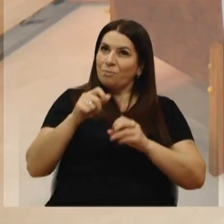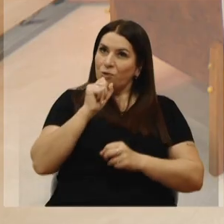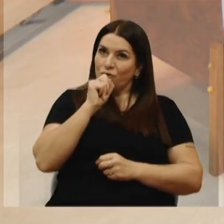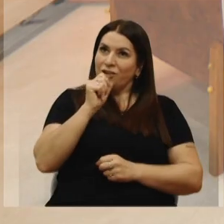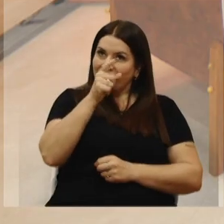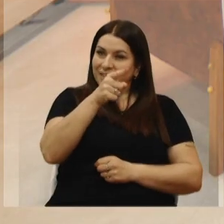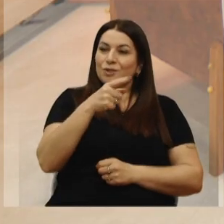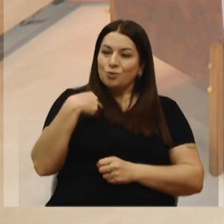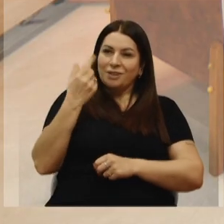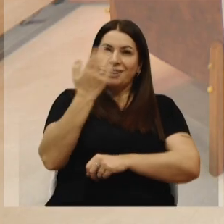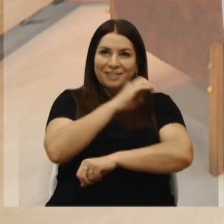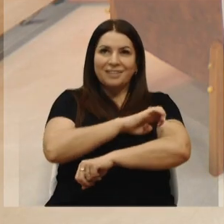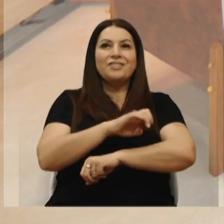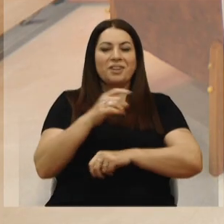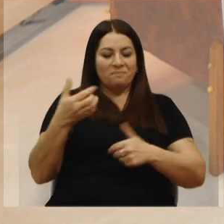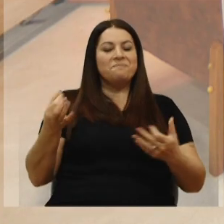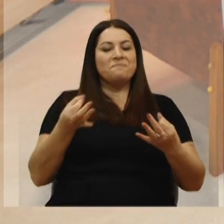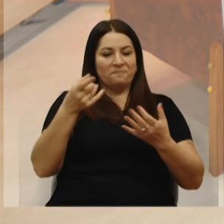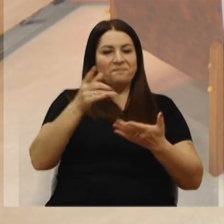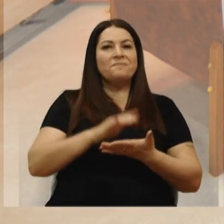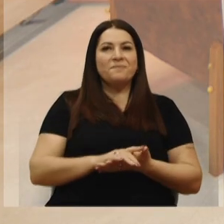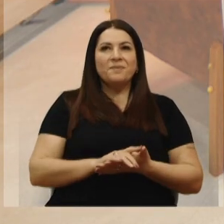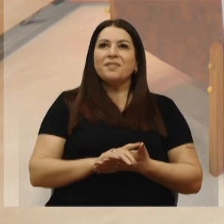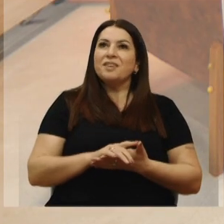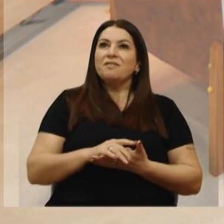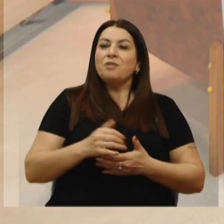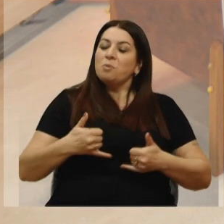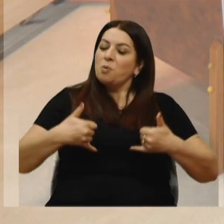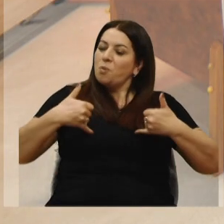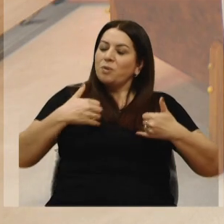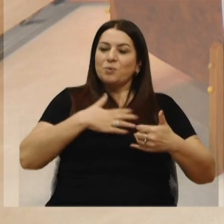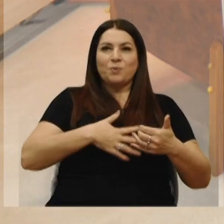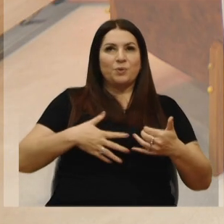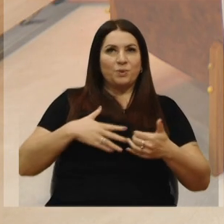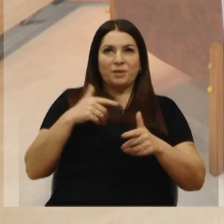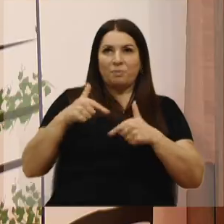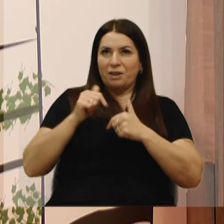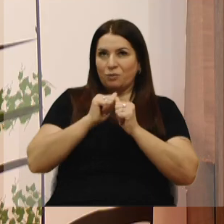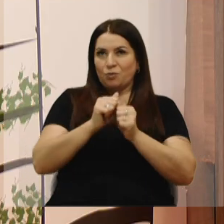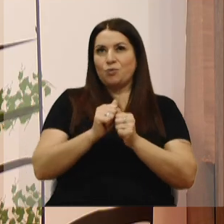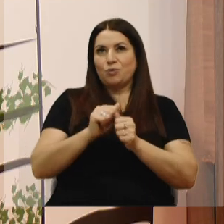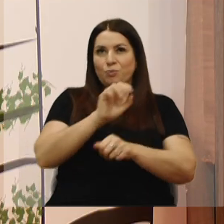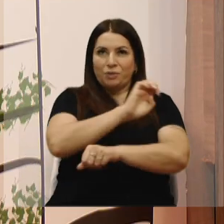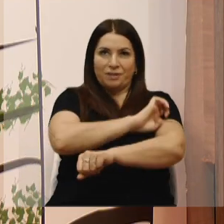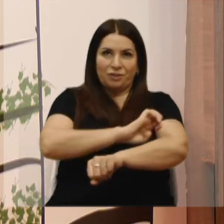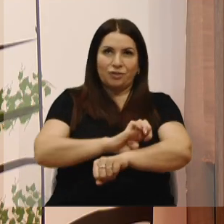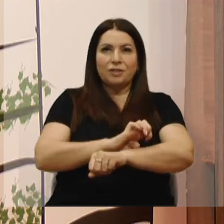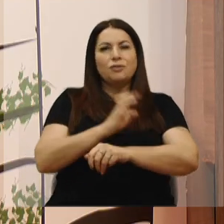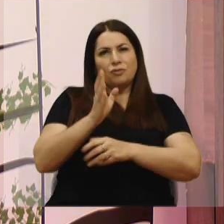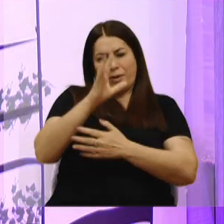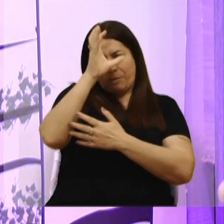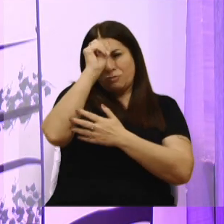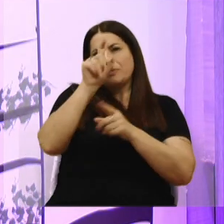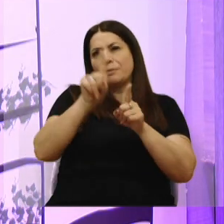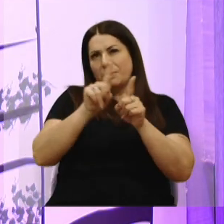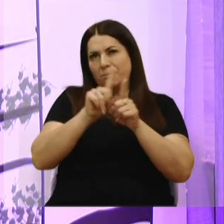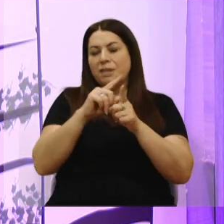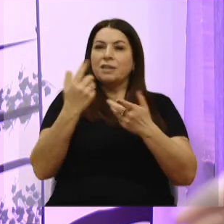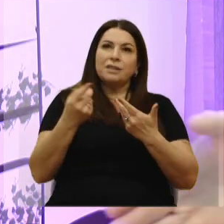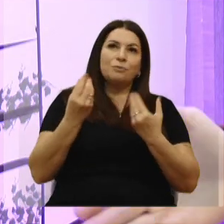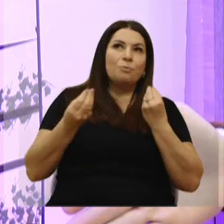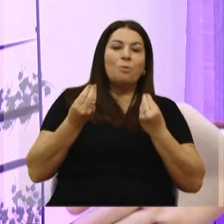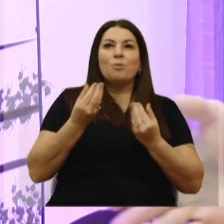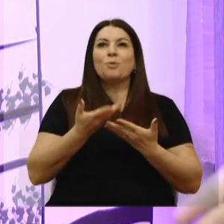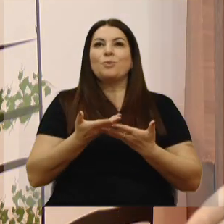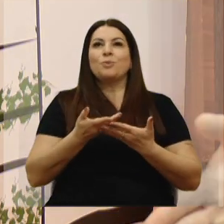Câmara como jornalista, tu eras estagiário já. Perfeitamente, né? Foi uma grande honra e satisfação trabalhar aqui como estagiário, onde eu aprendi também, e